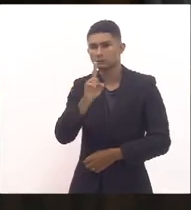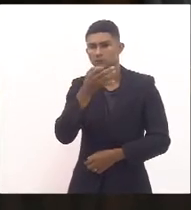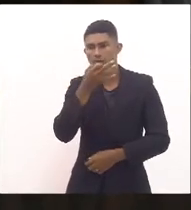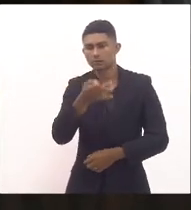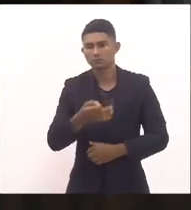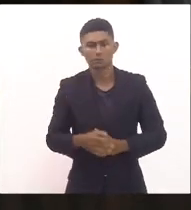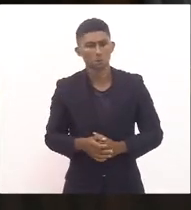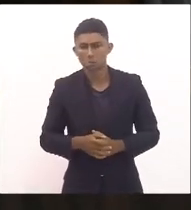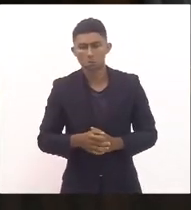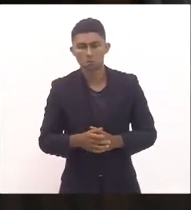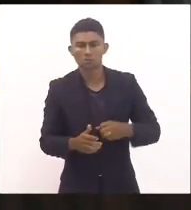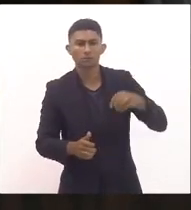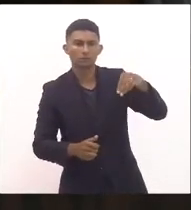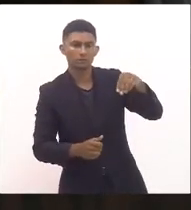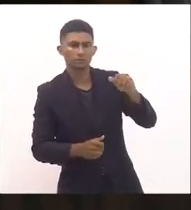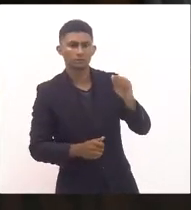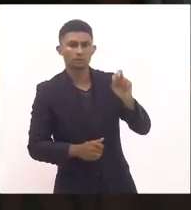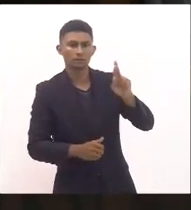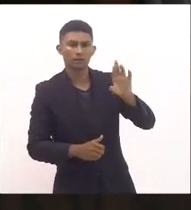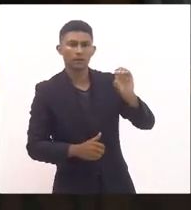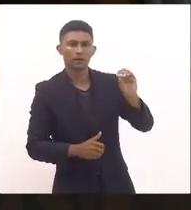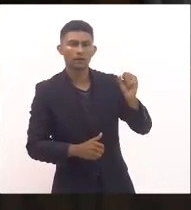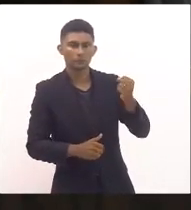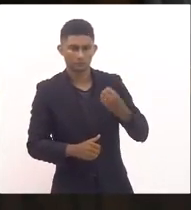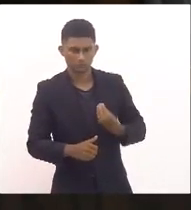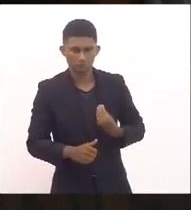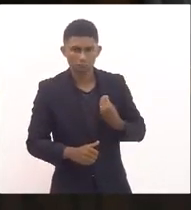Deputado Marcos Miller.